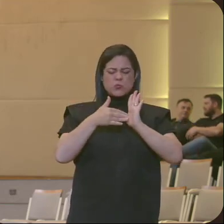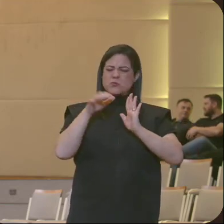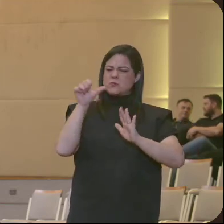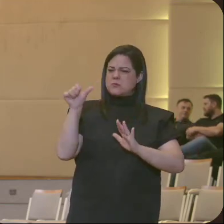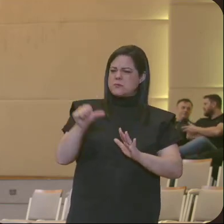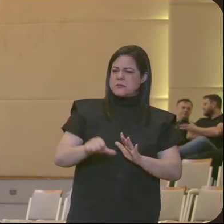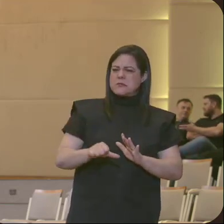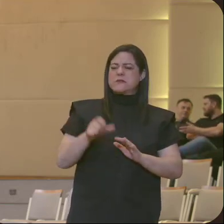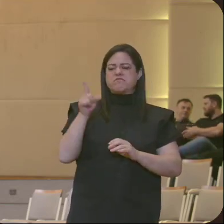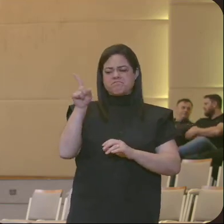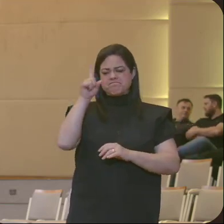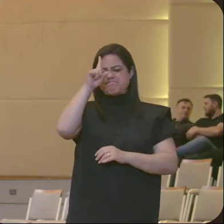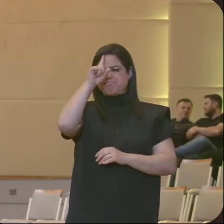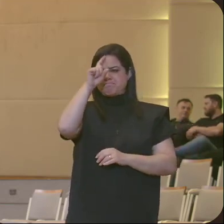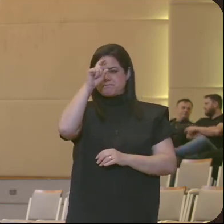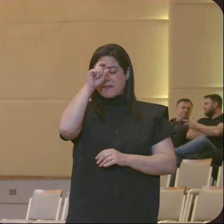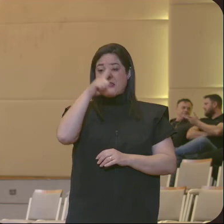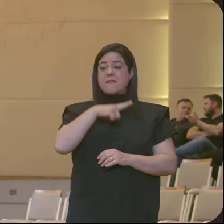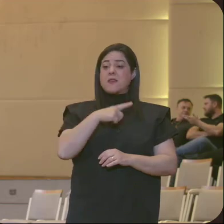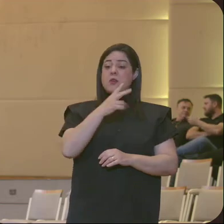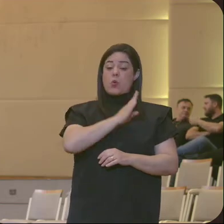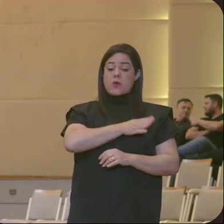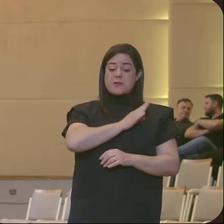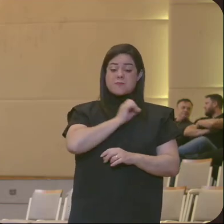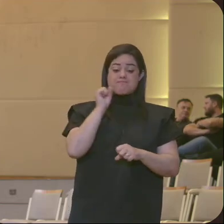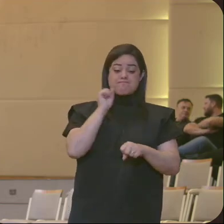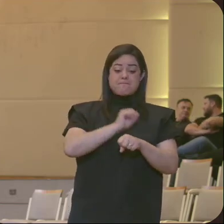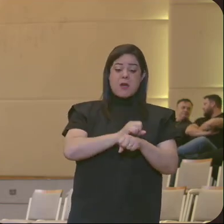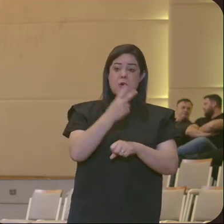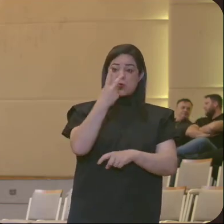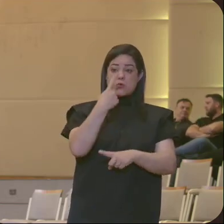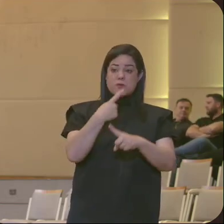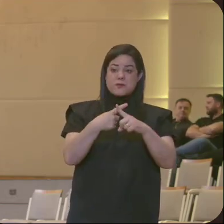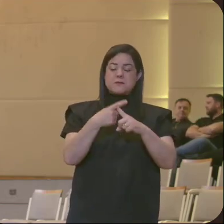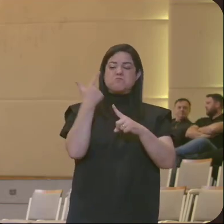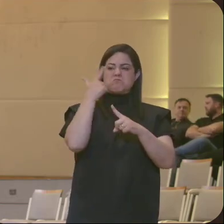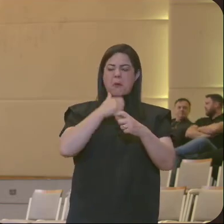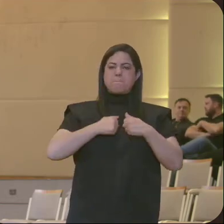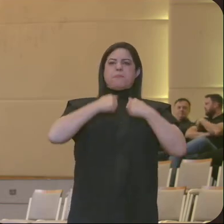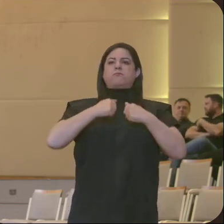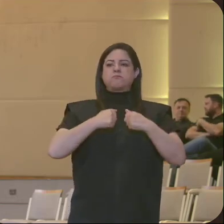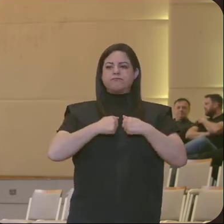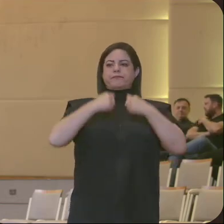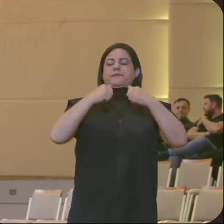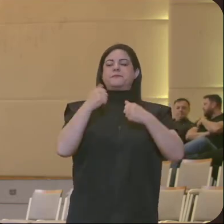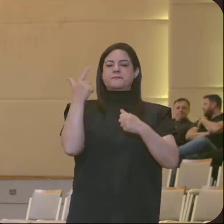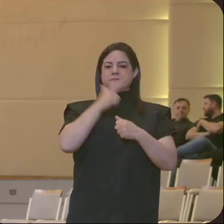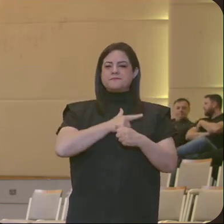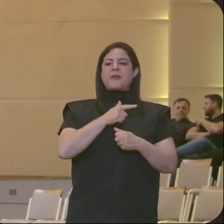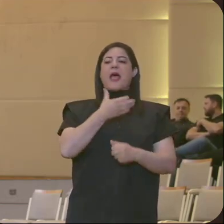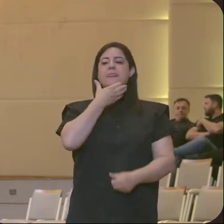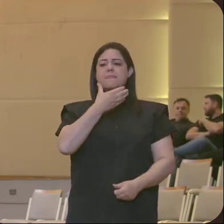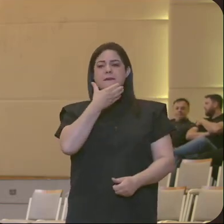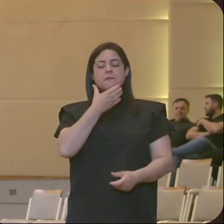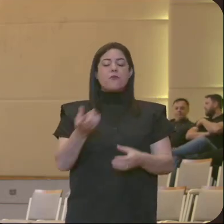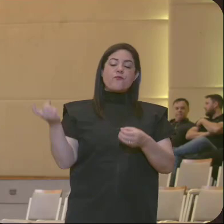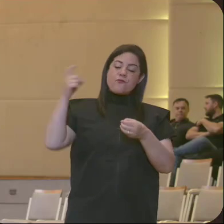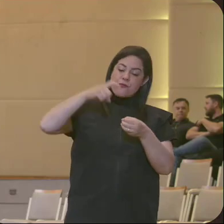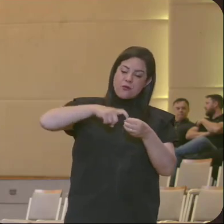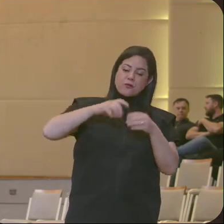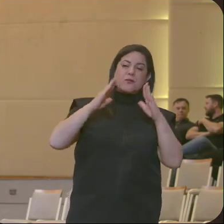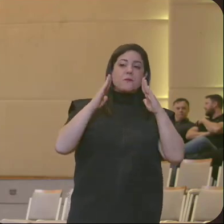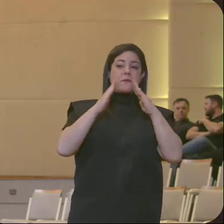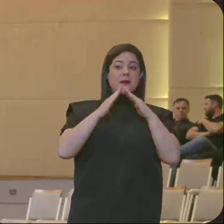internado, teve duas paradas cardíacas, foi ressuscitado, e em dezembro ele volta para casa, mas